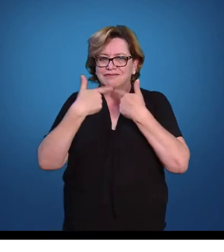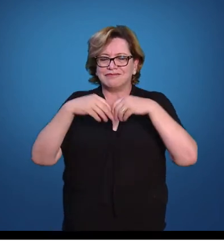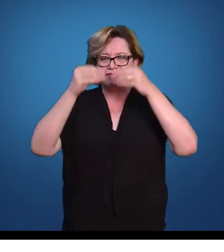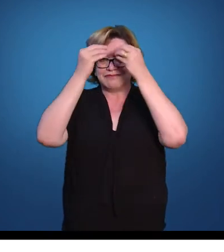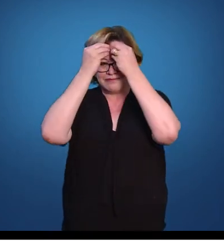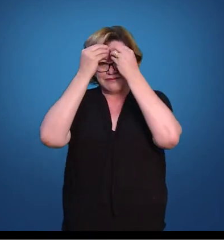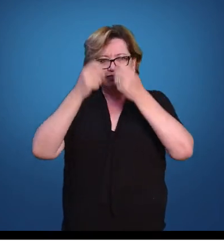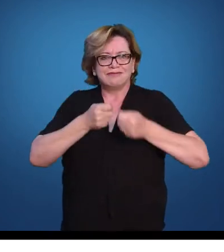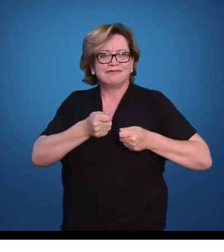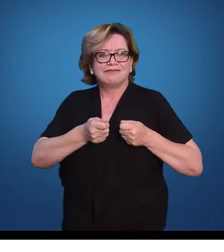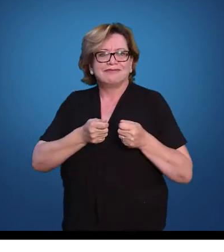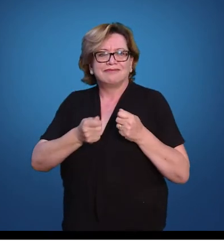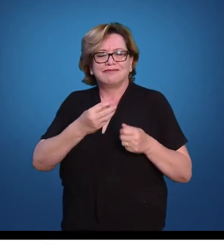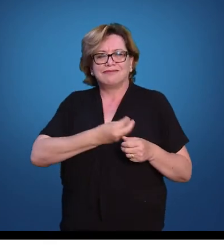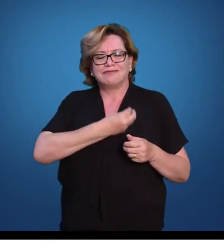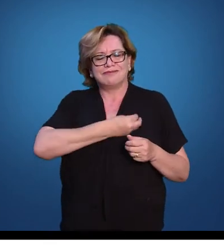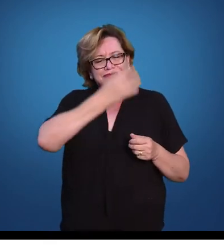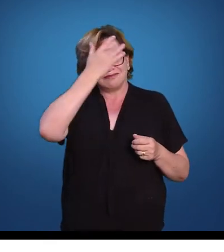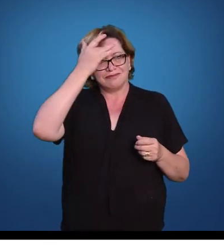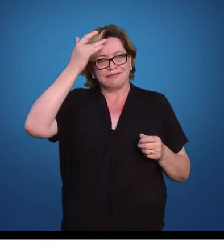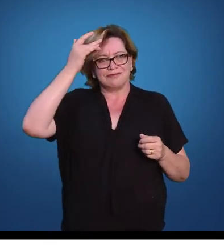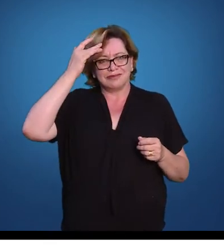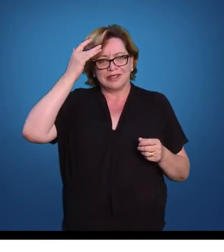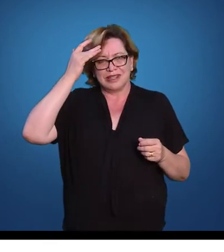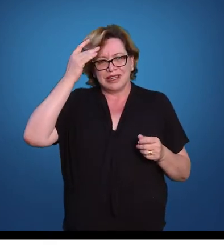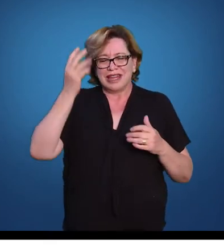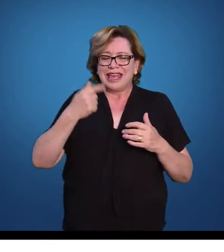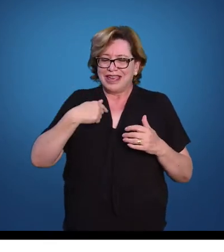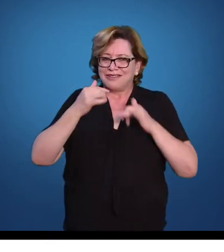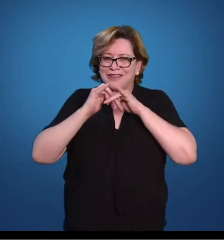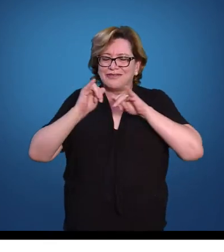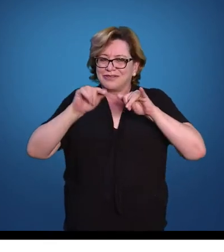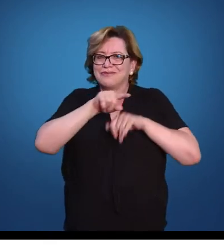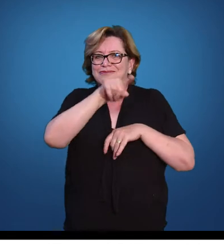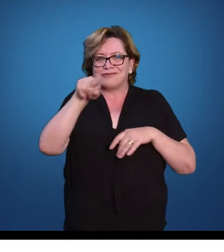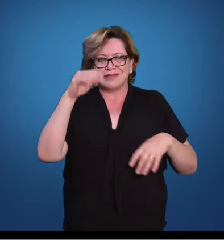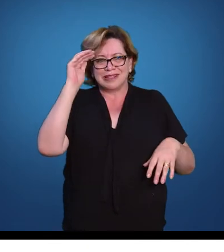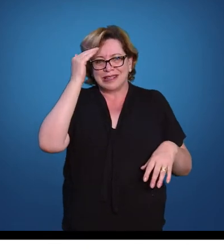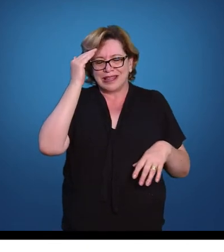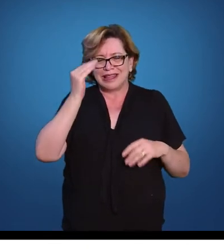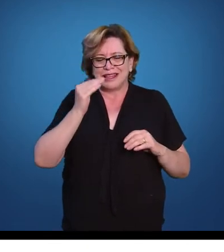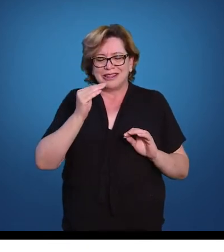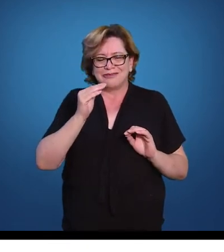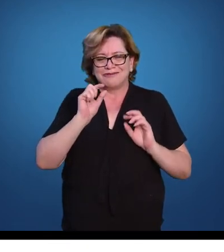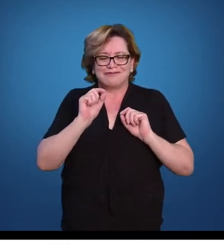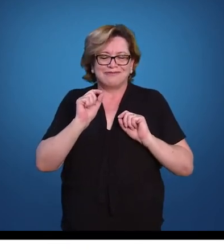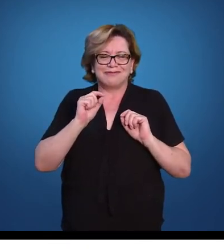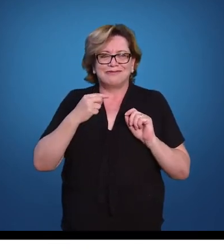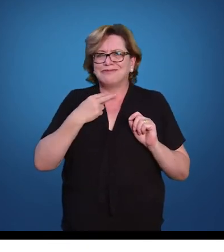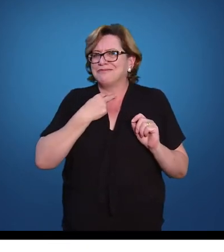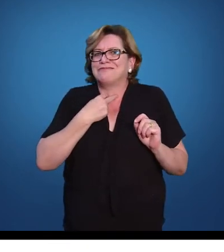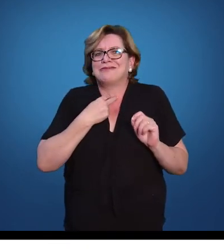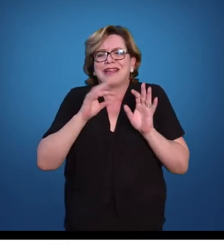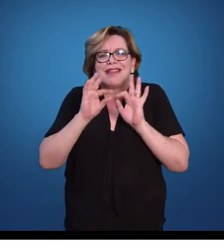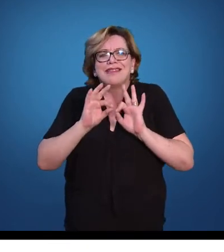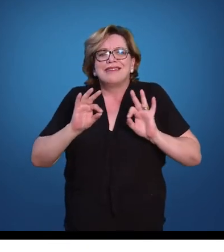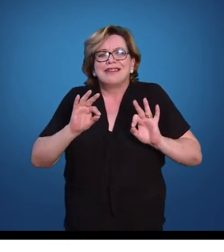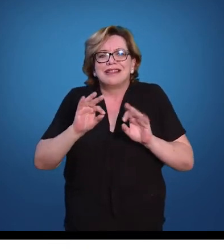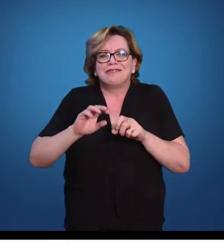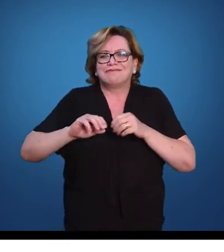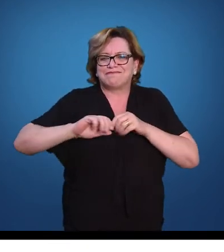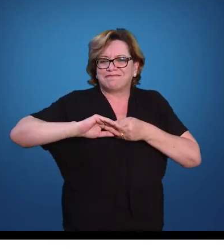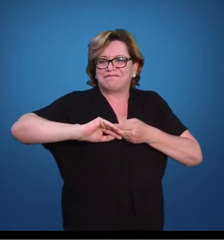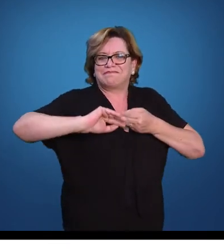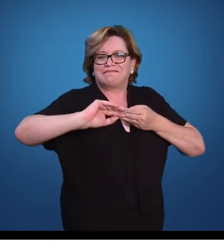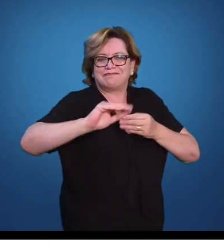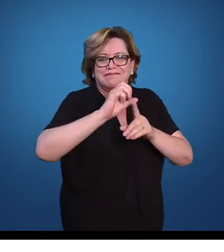nos controlam. Quando eu digo isso, para vocês entenderem, nós não podemos simplesmente quebrar as nossas relações